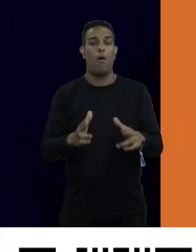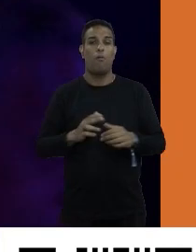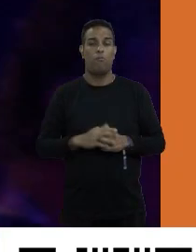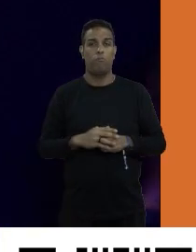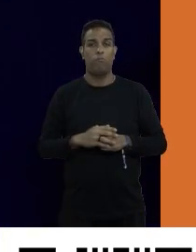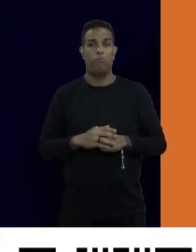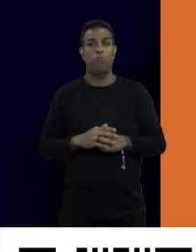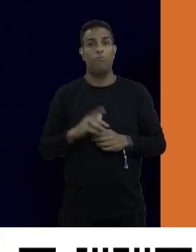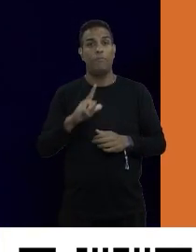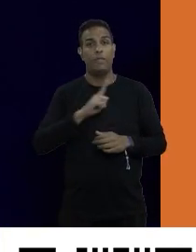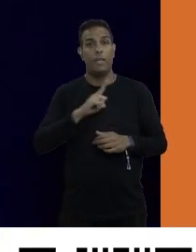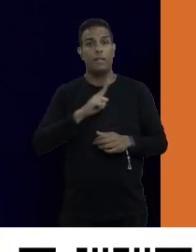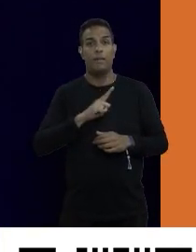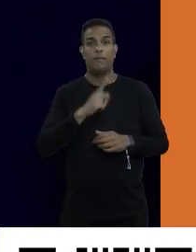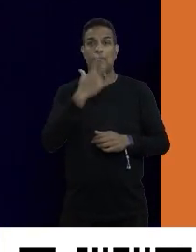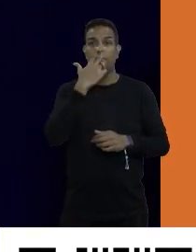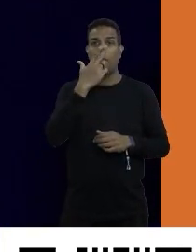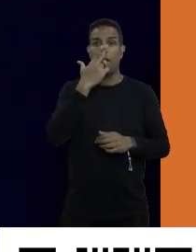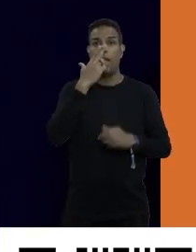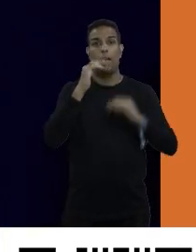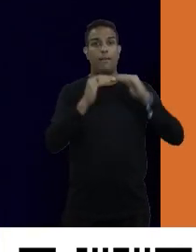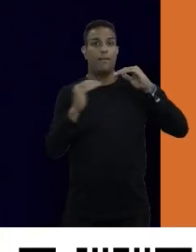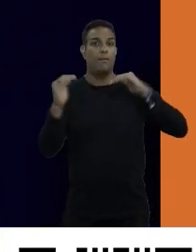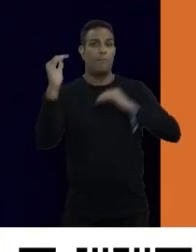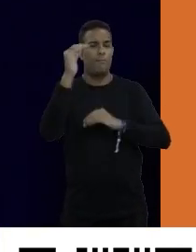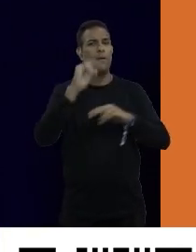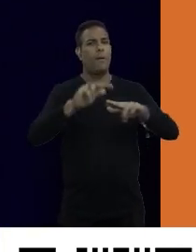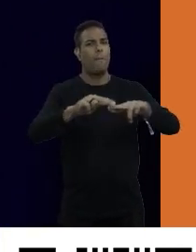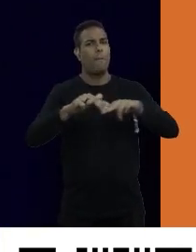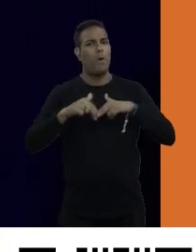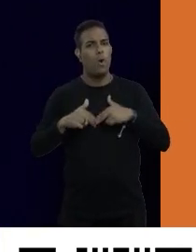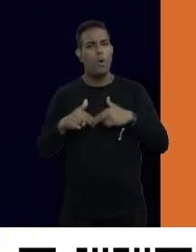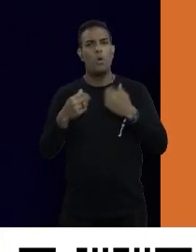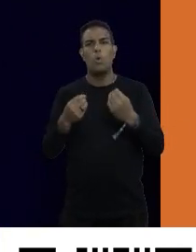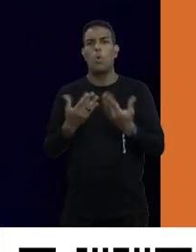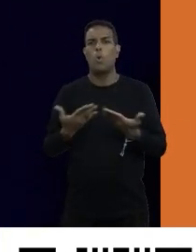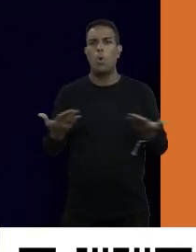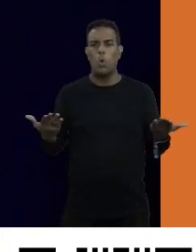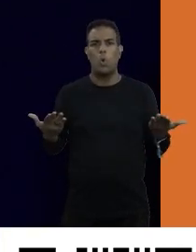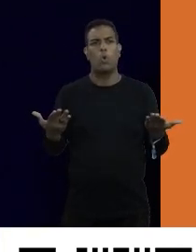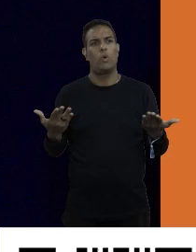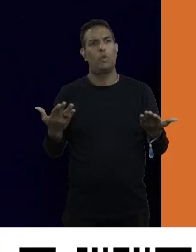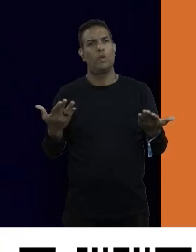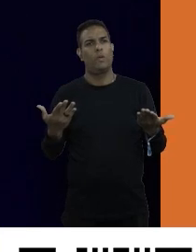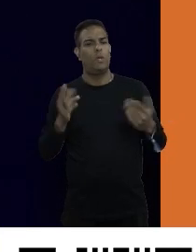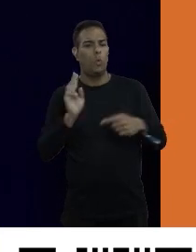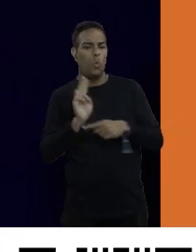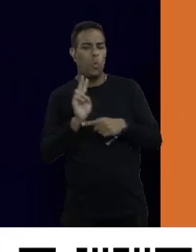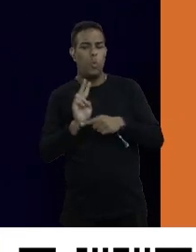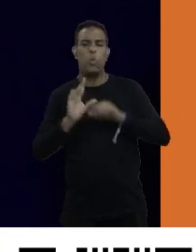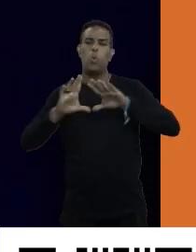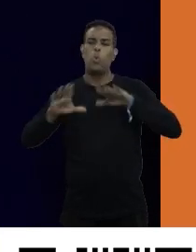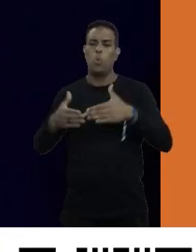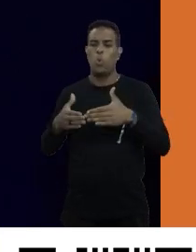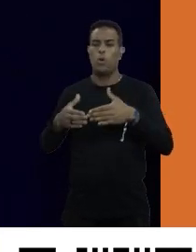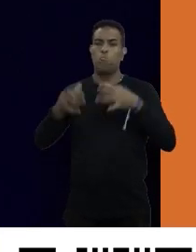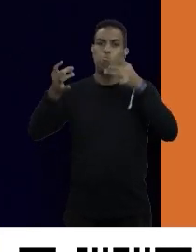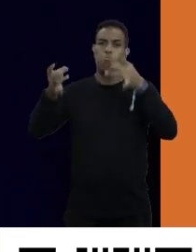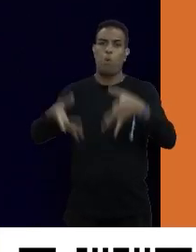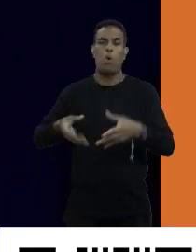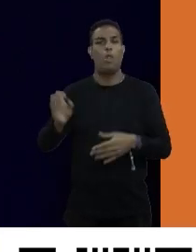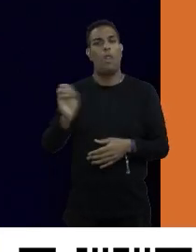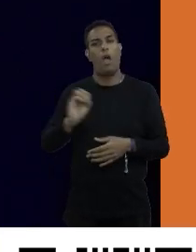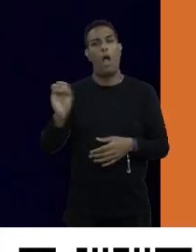né? Tem pessoas que aparecem mais do que outras, mas nem por isso quem não aparece, no caso os reservas, deixam de ser